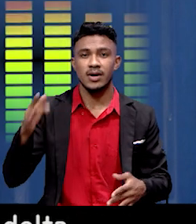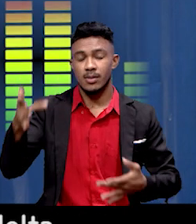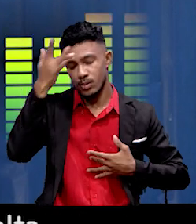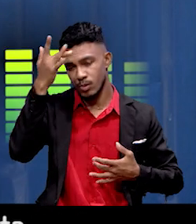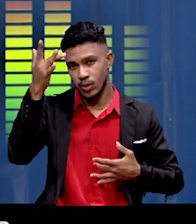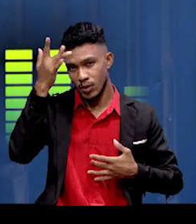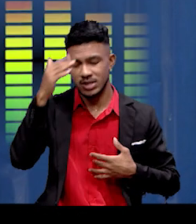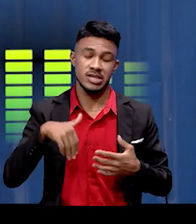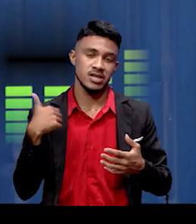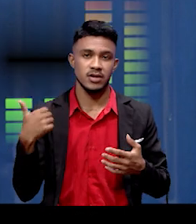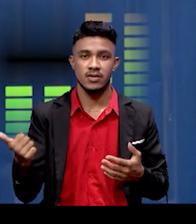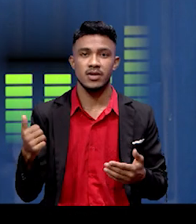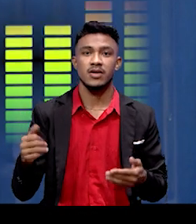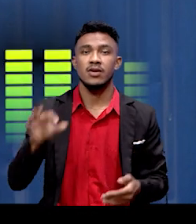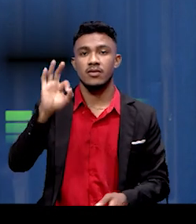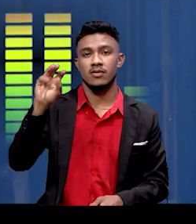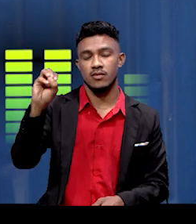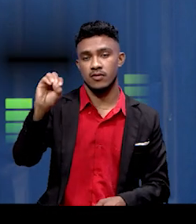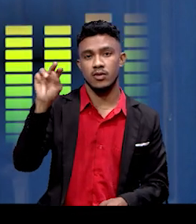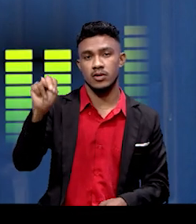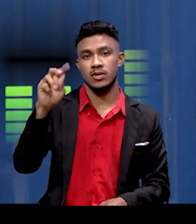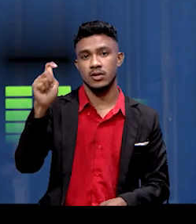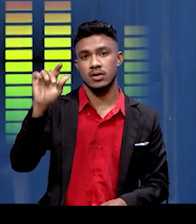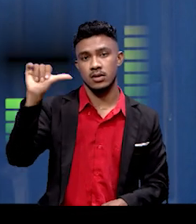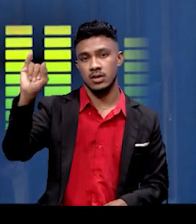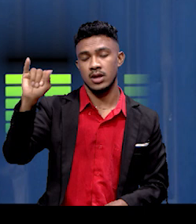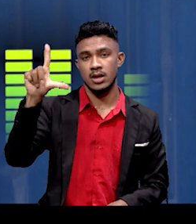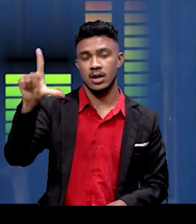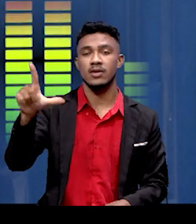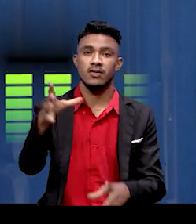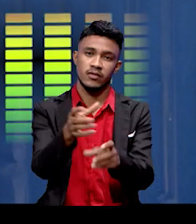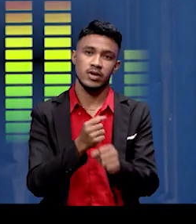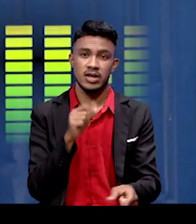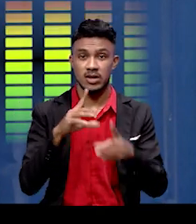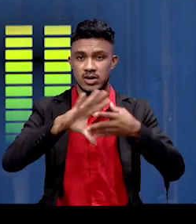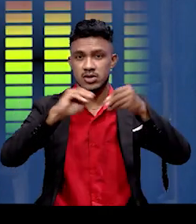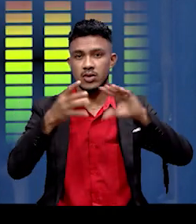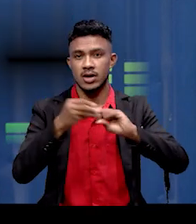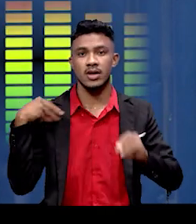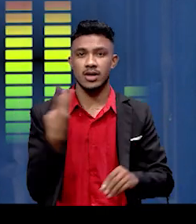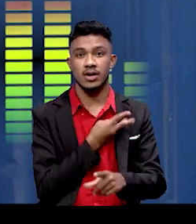morar se lhe falar fonte lita facilita fonte a cronologia e está se encaminha